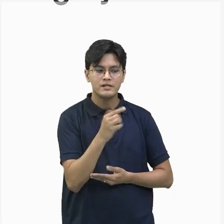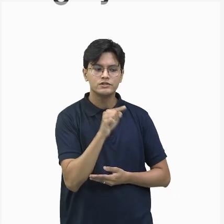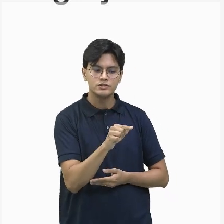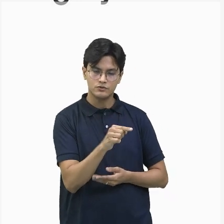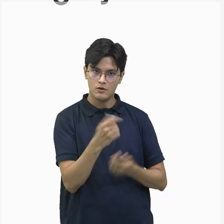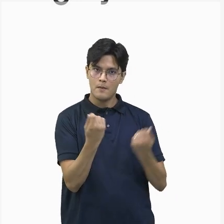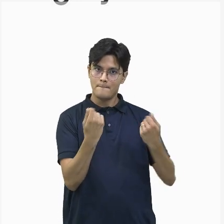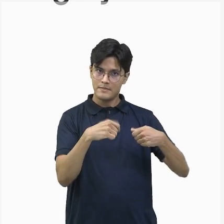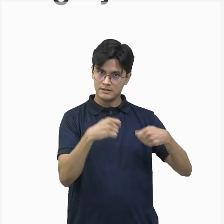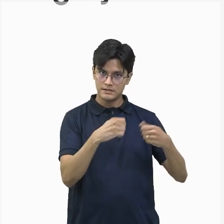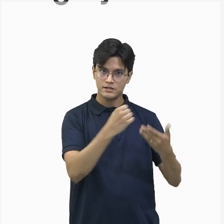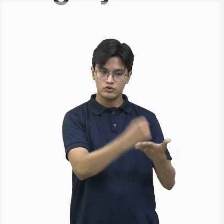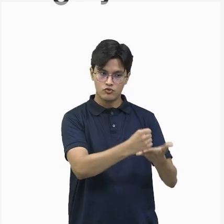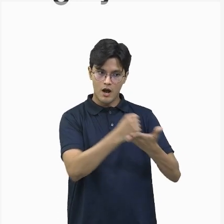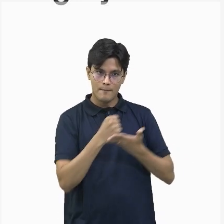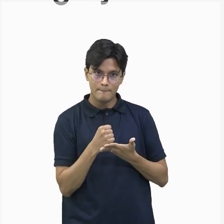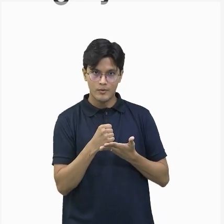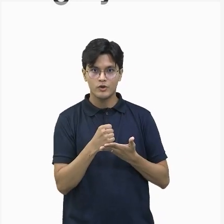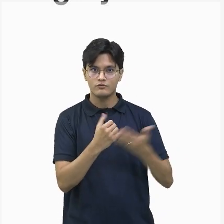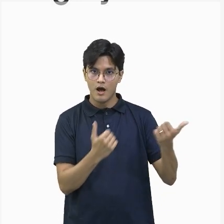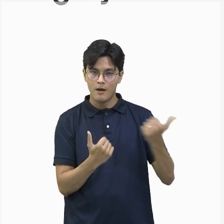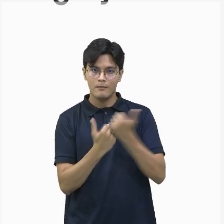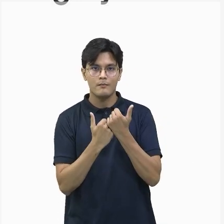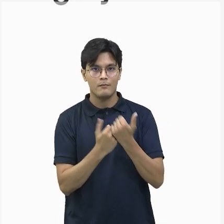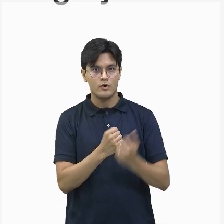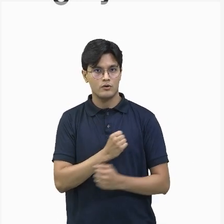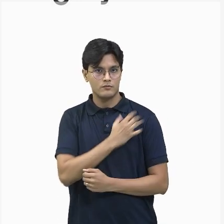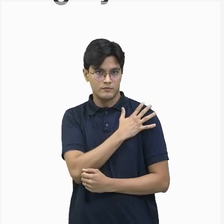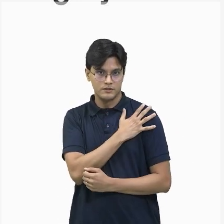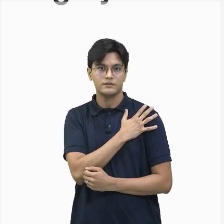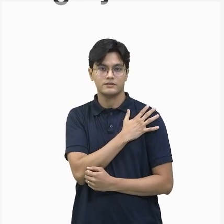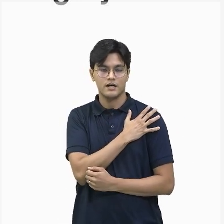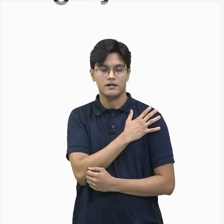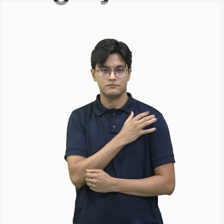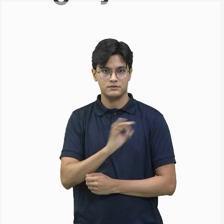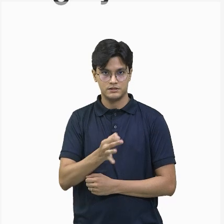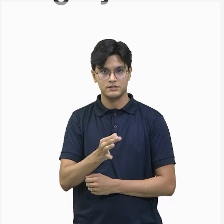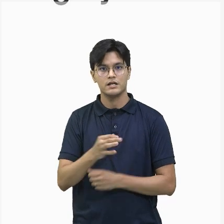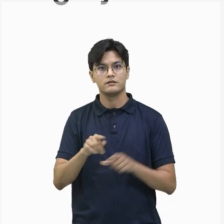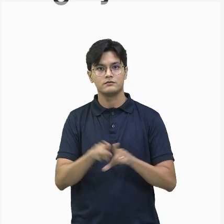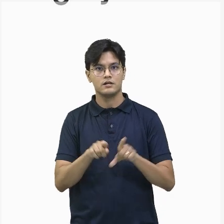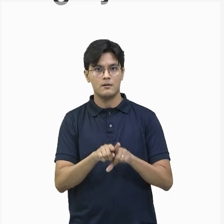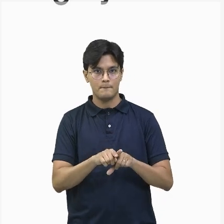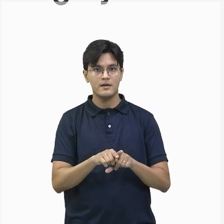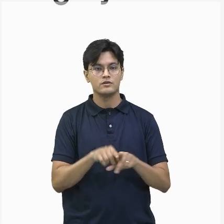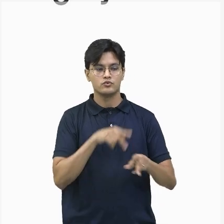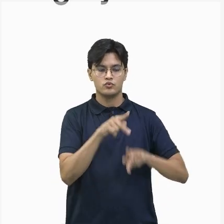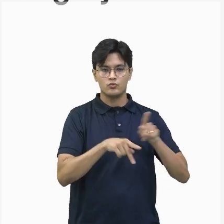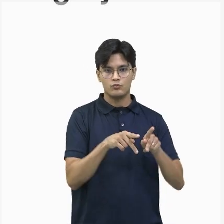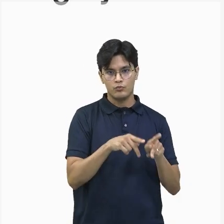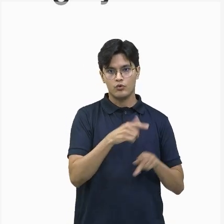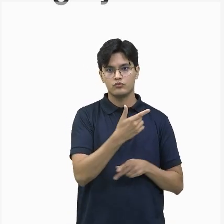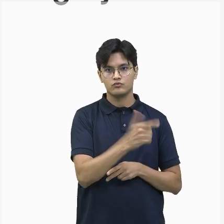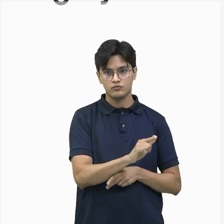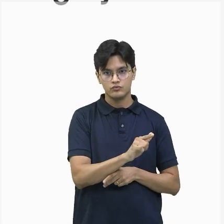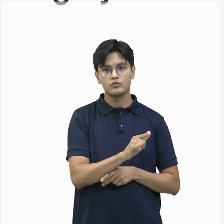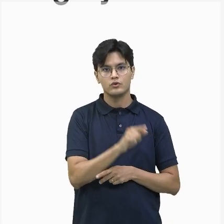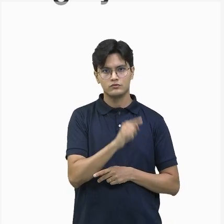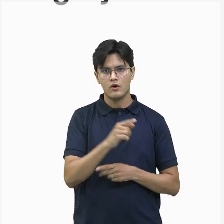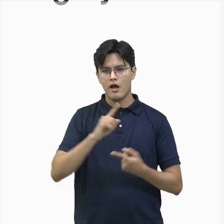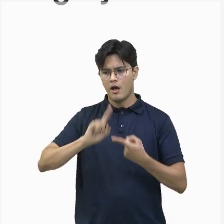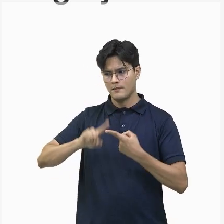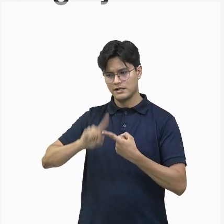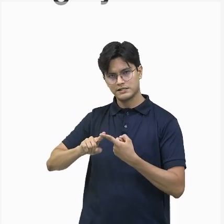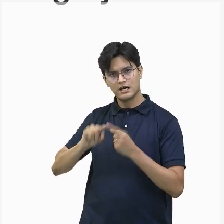os lombardos que tinham atacado a Península Itálica e ameaçavam, então, tomar a sede do papado em